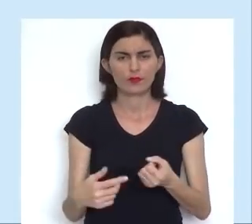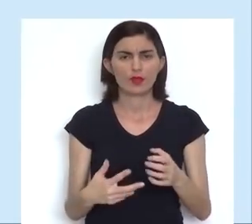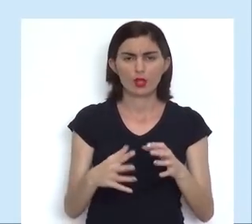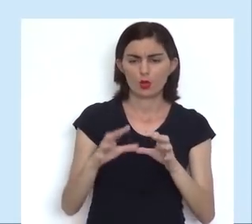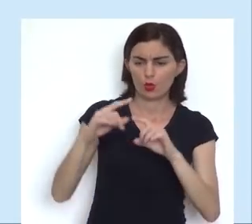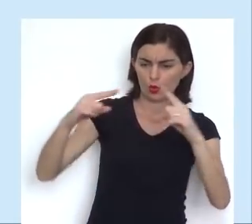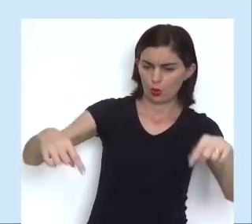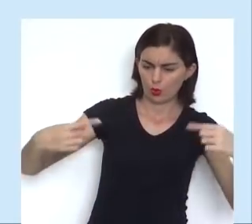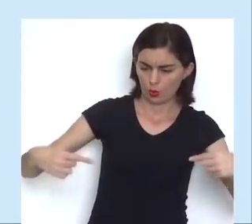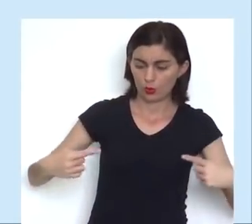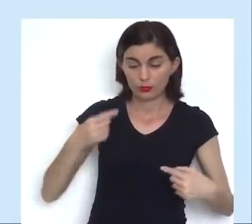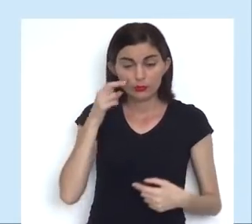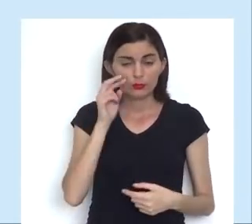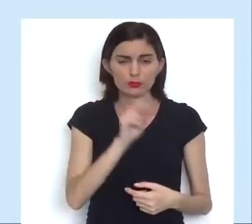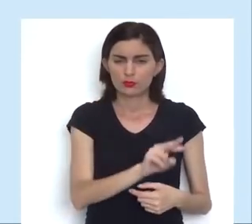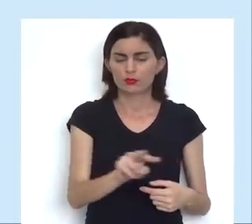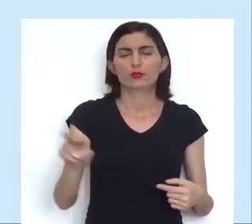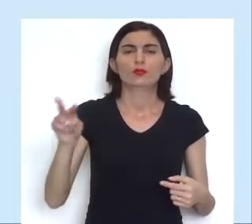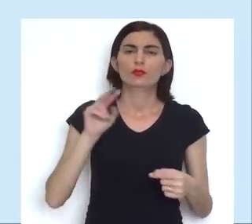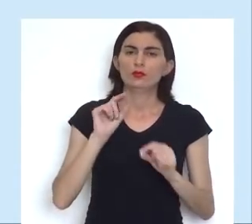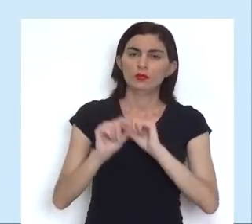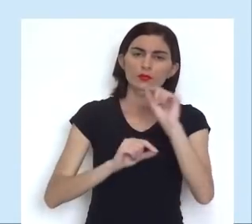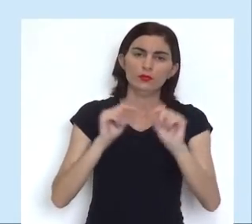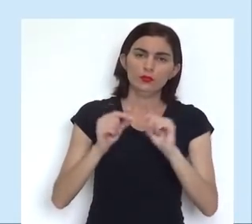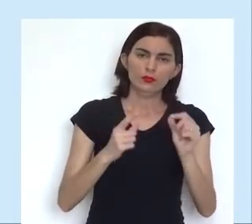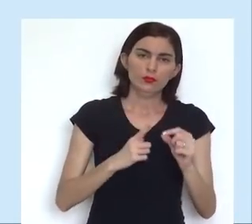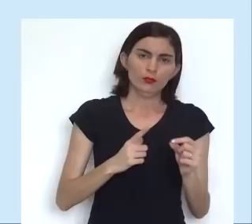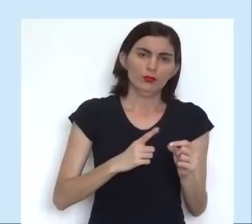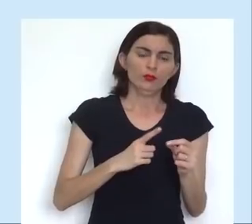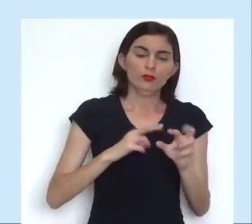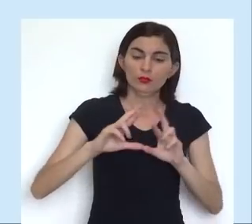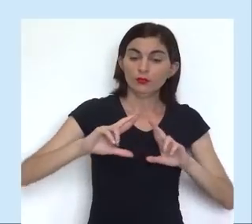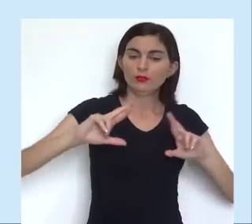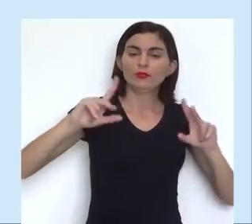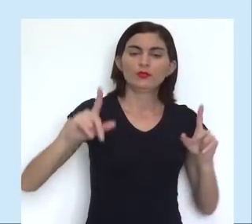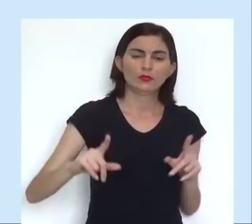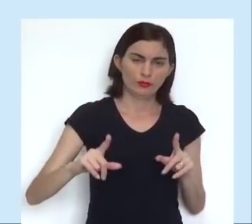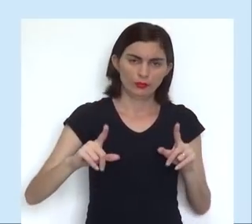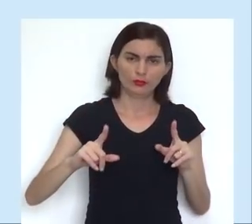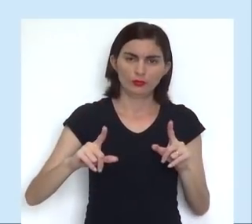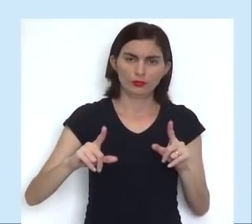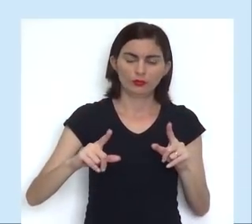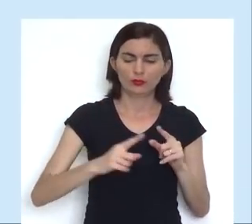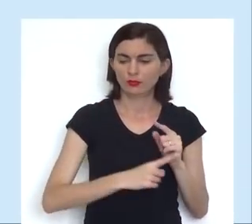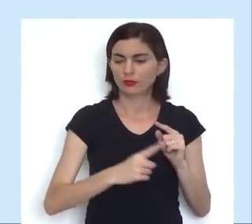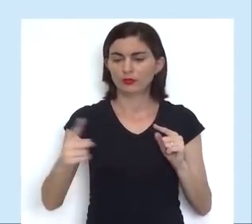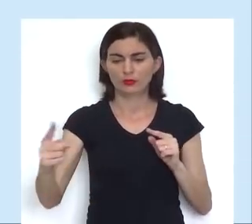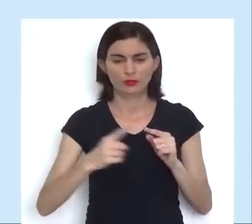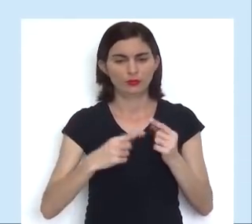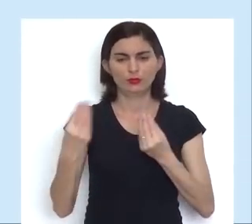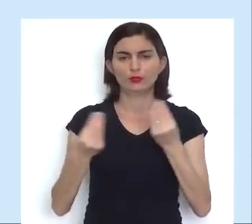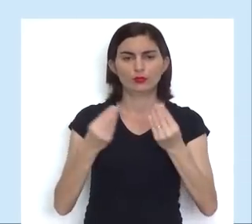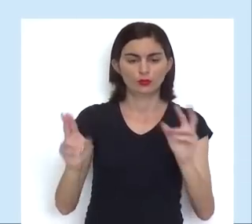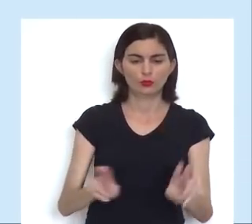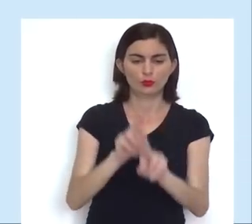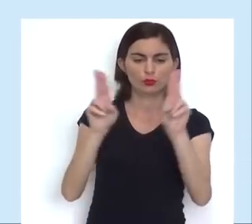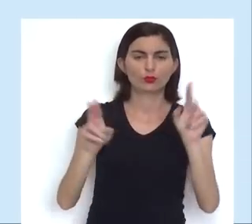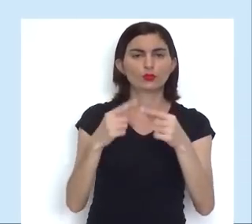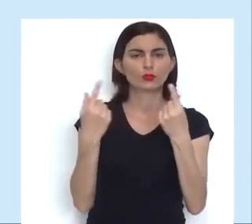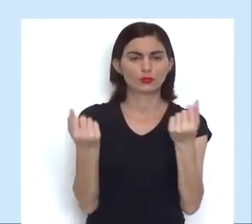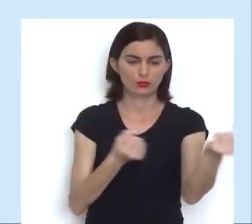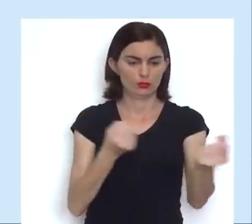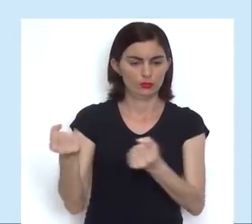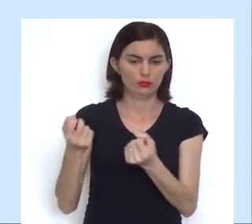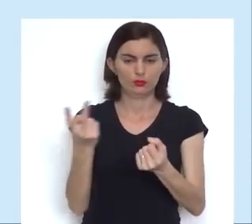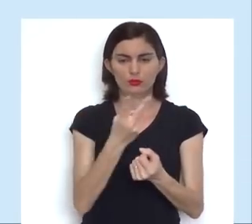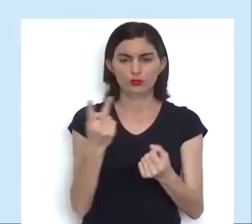da utilização da roda, nós vemos que existe uma grande diferença entre a forma de uso. Tá?